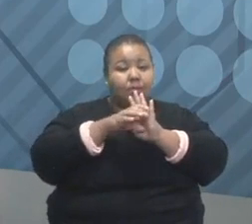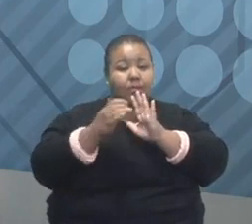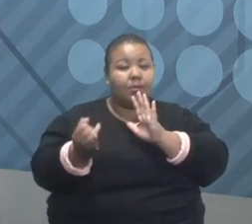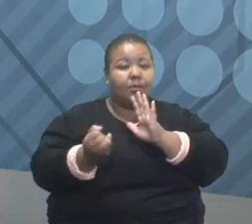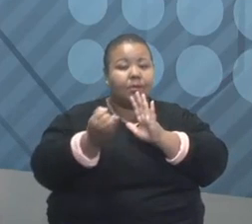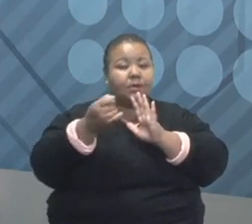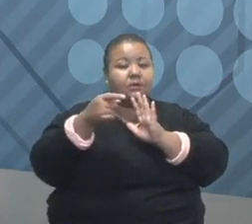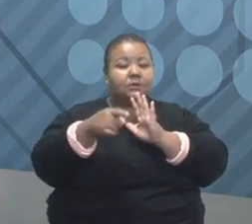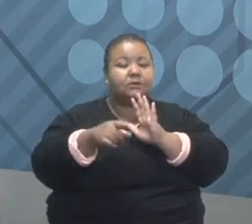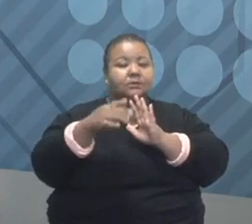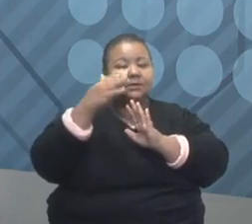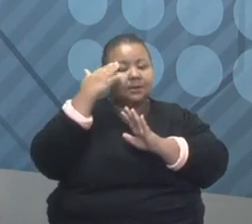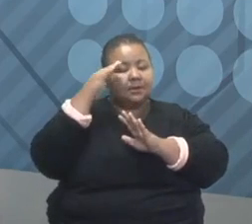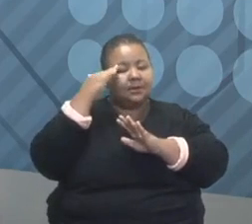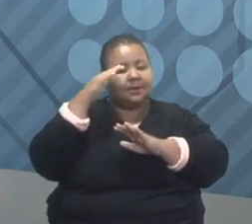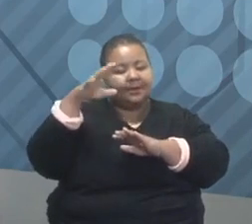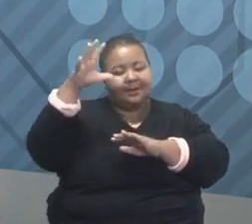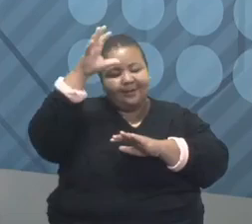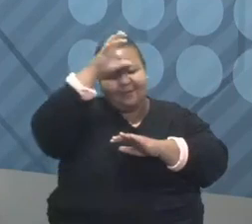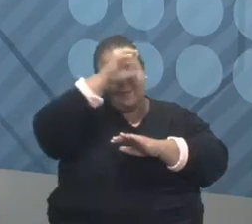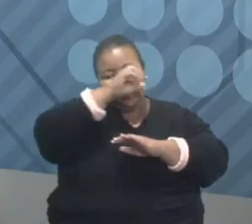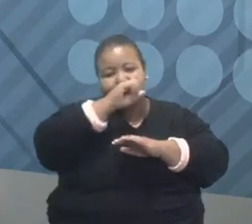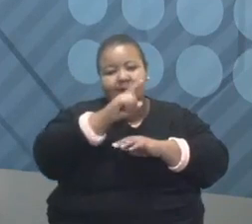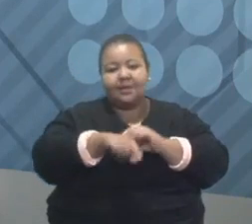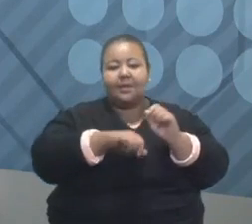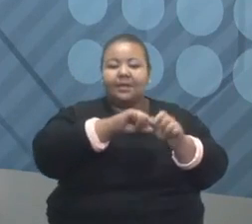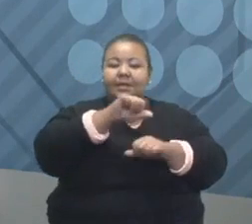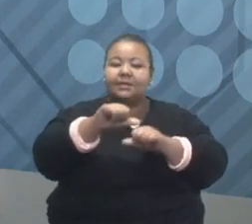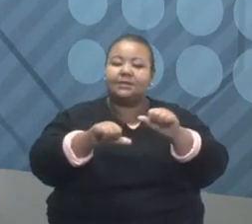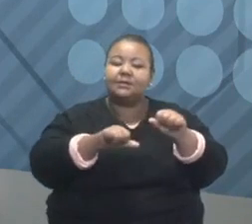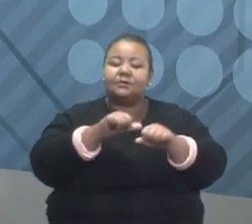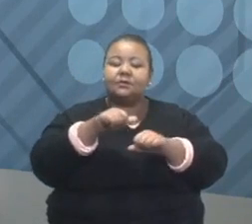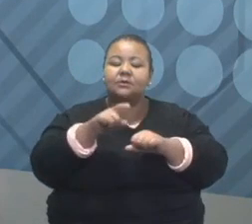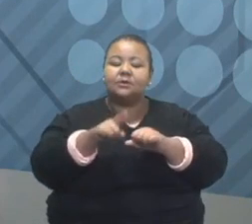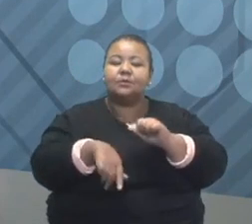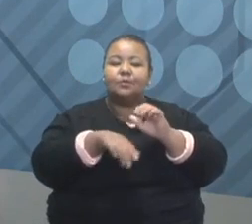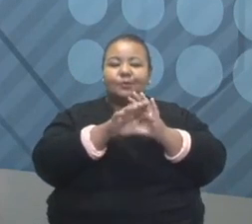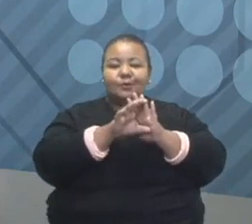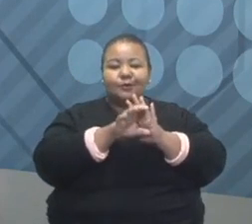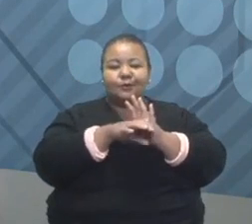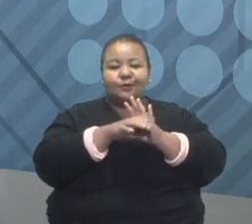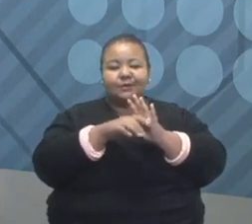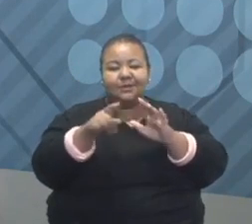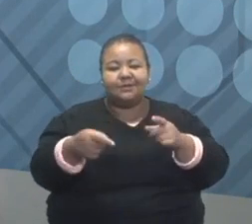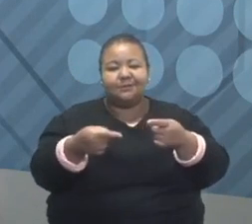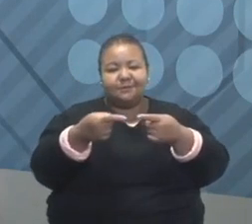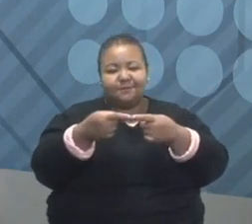que você entenda e compreenda o que é uma transformação linear e esses conceitos que estão